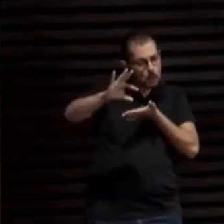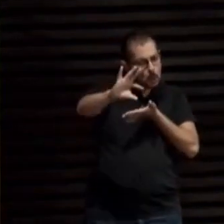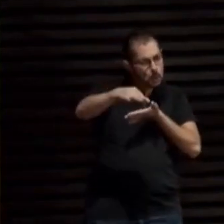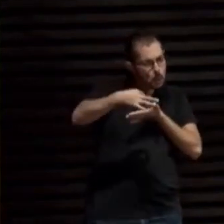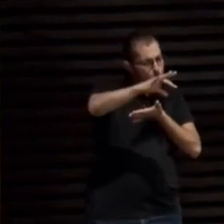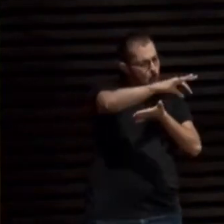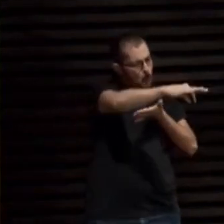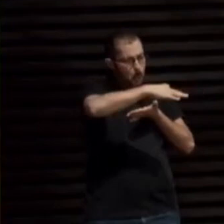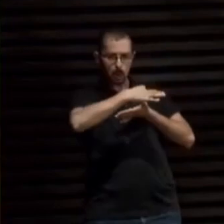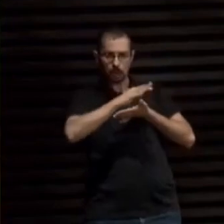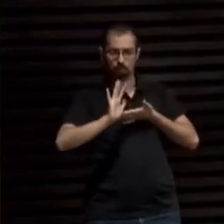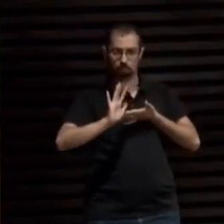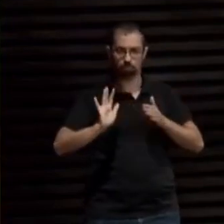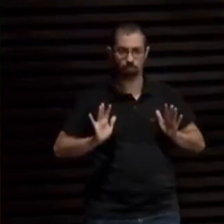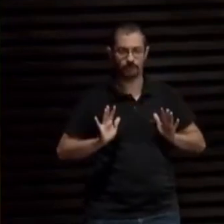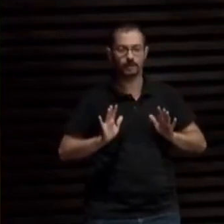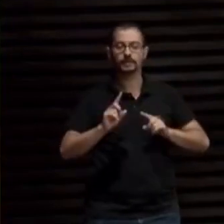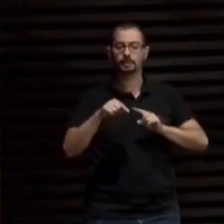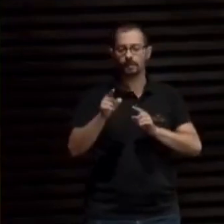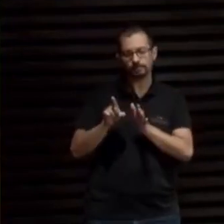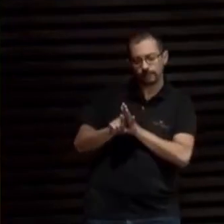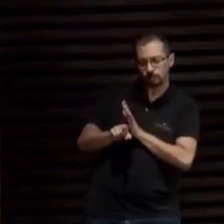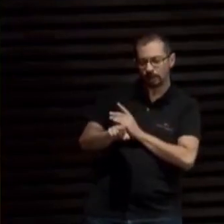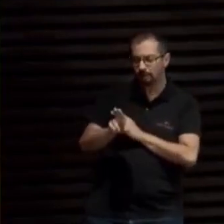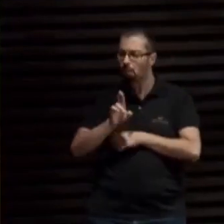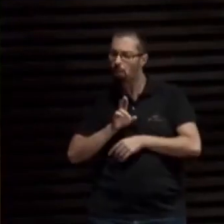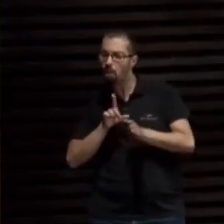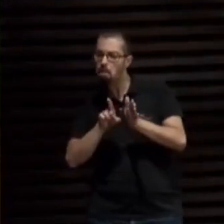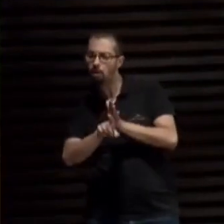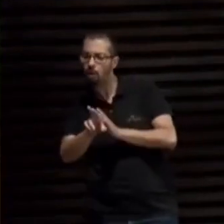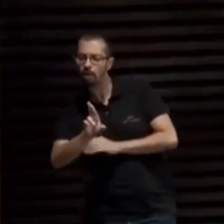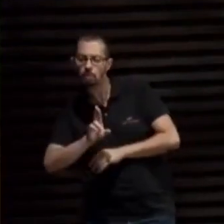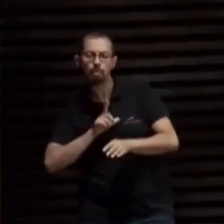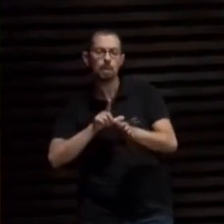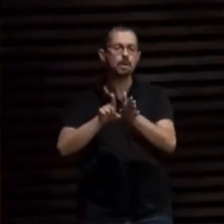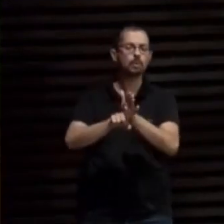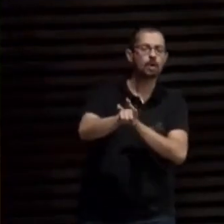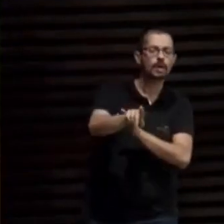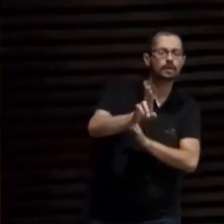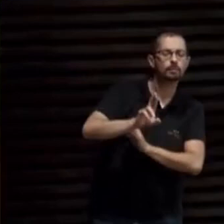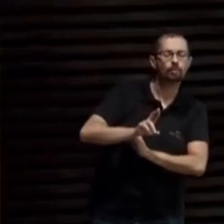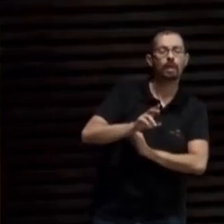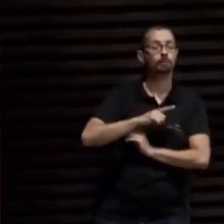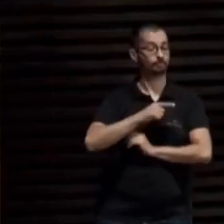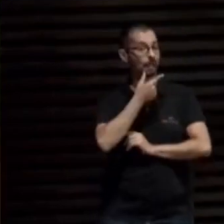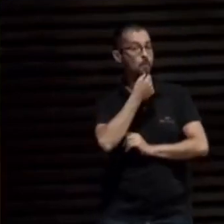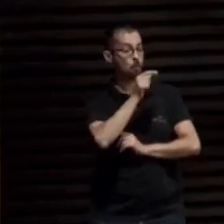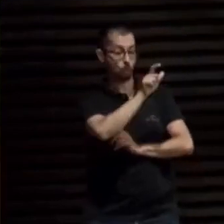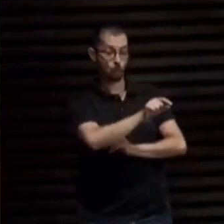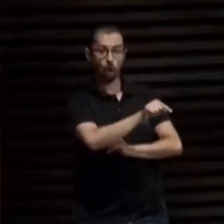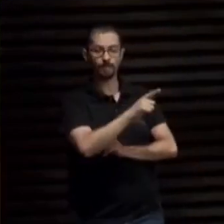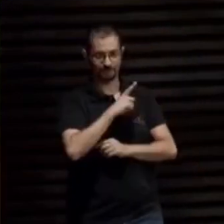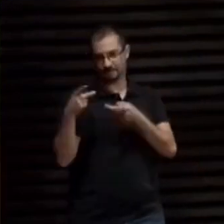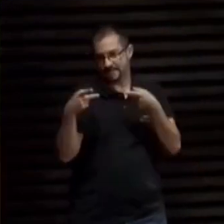Depois da leitura, ele fez a pergunta para um, para outro, aí fez uma pergunta bem simples para o visitante, porque ele não conhecia quem